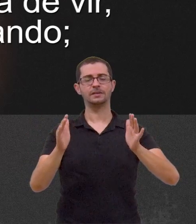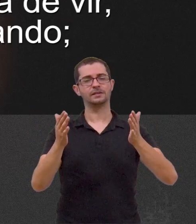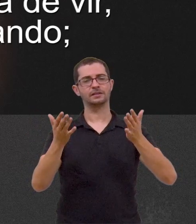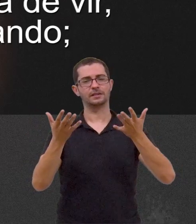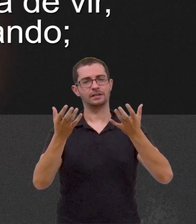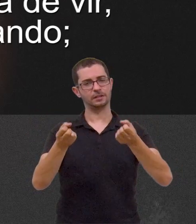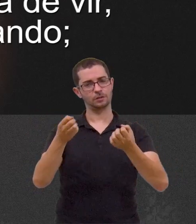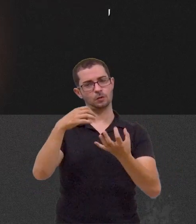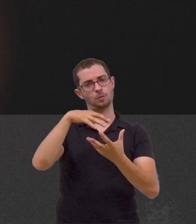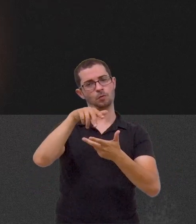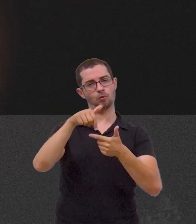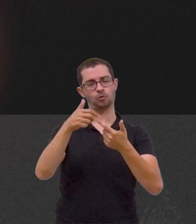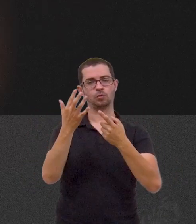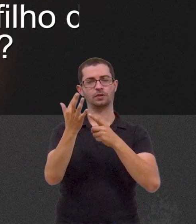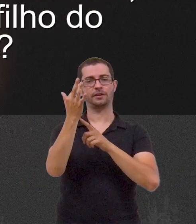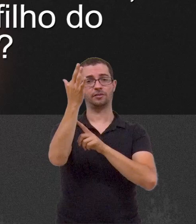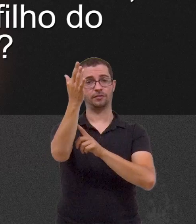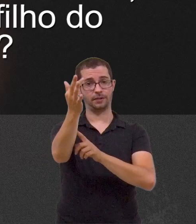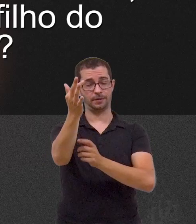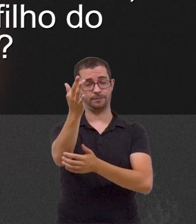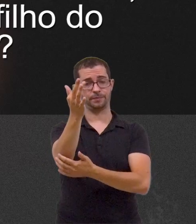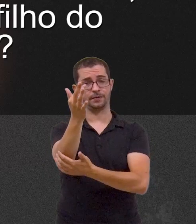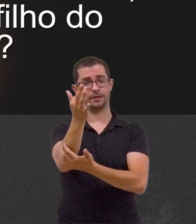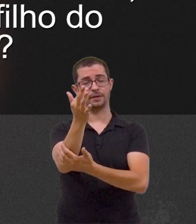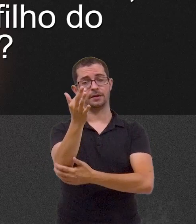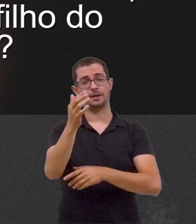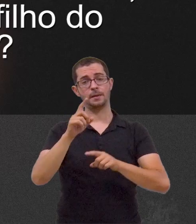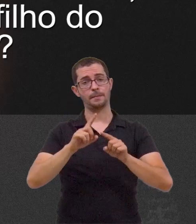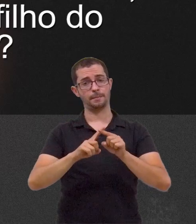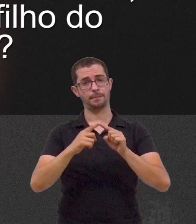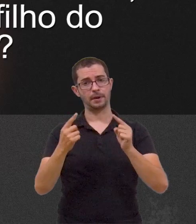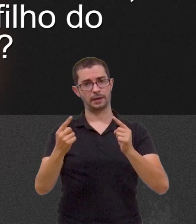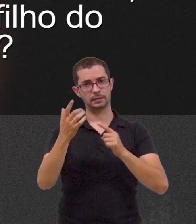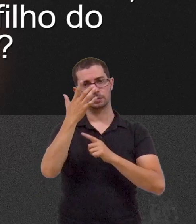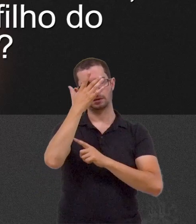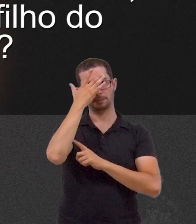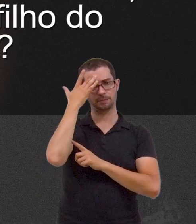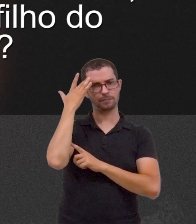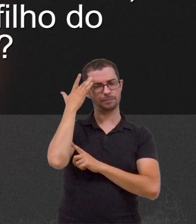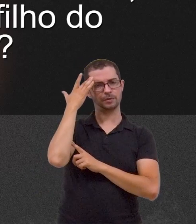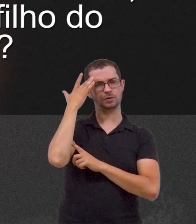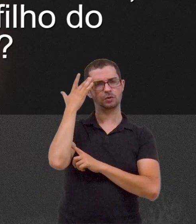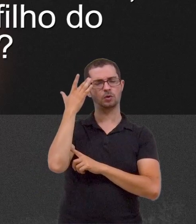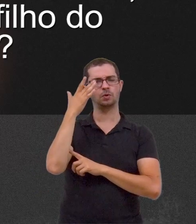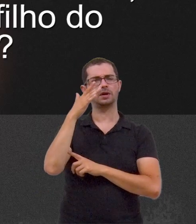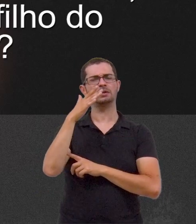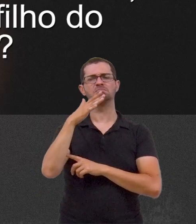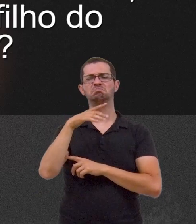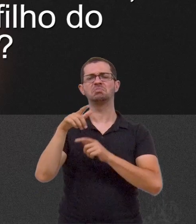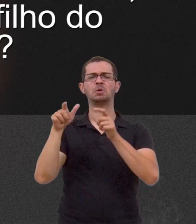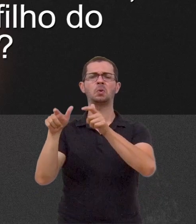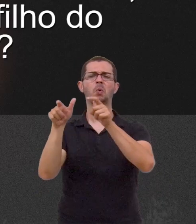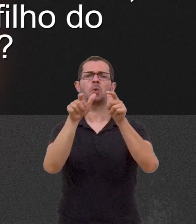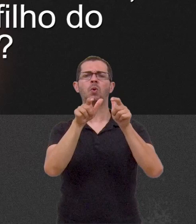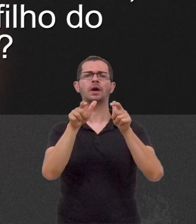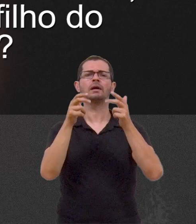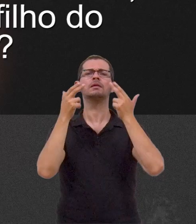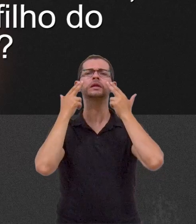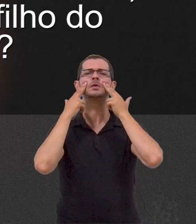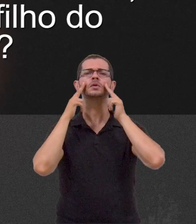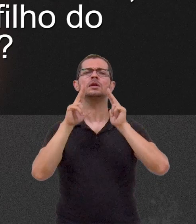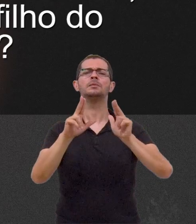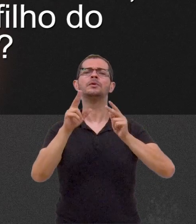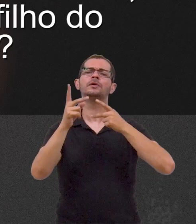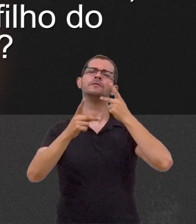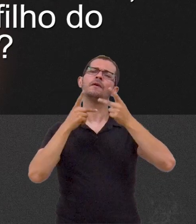qual estamos falando. Antes, alguém em certo lugar deu pleno testemunho, dizendo: que é